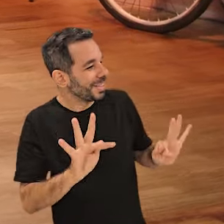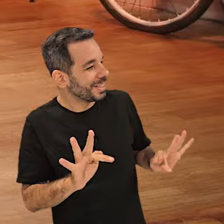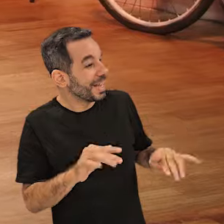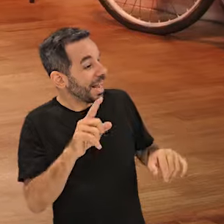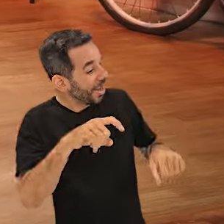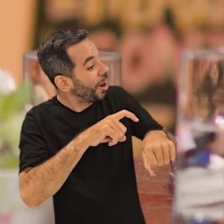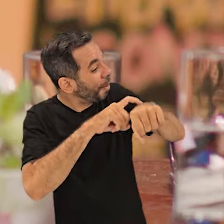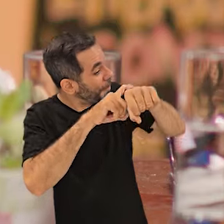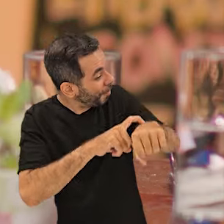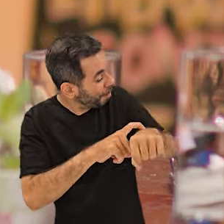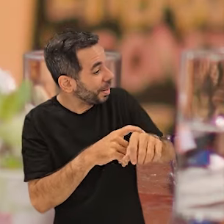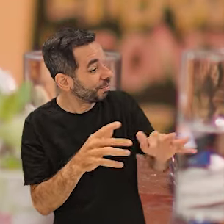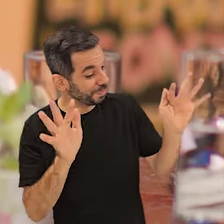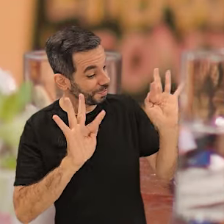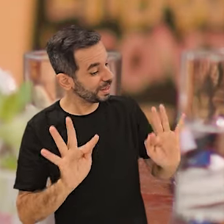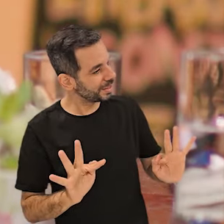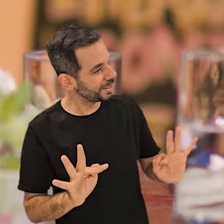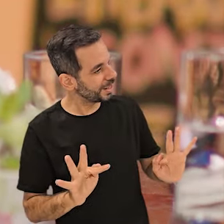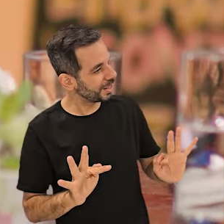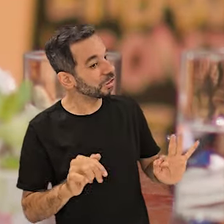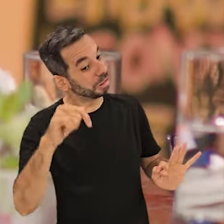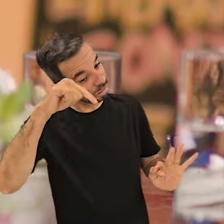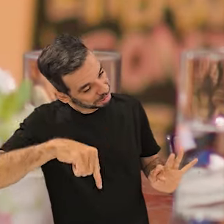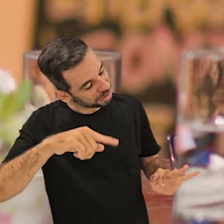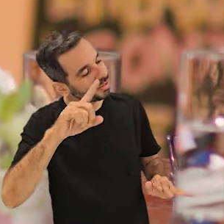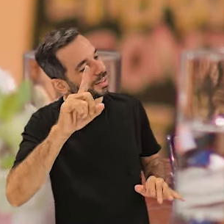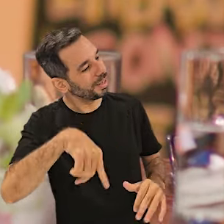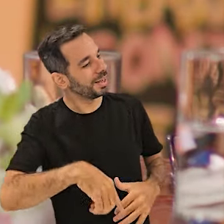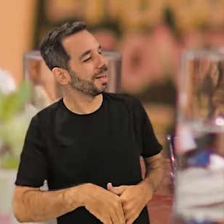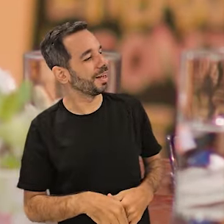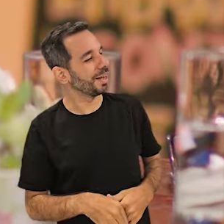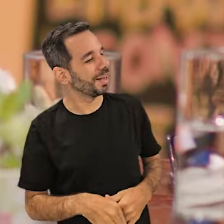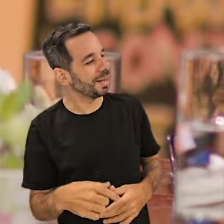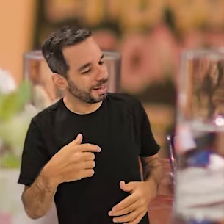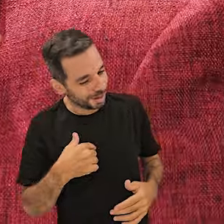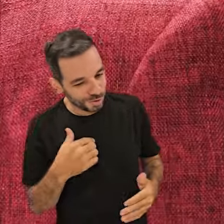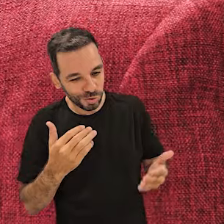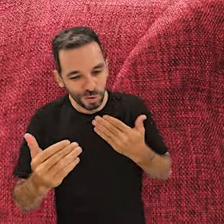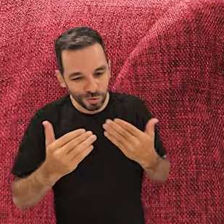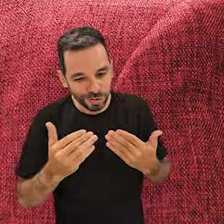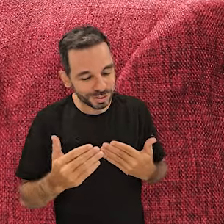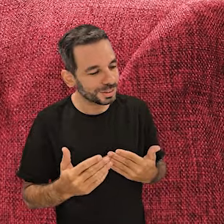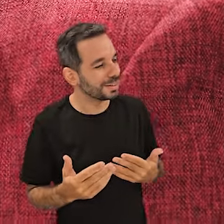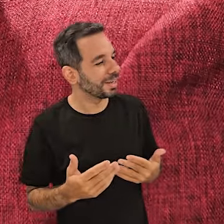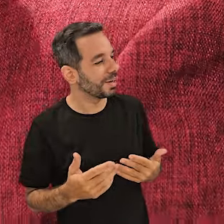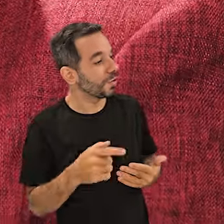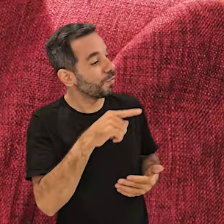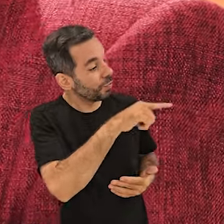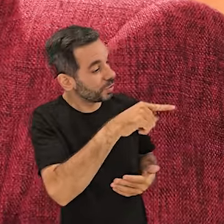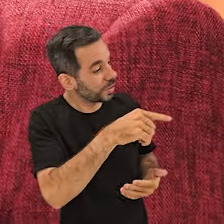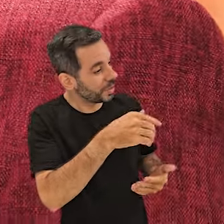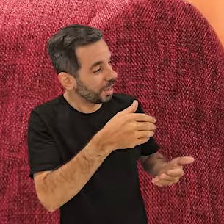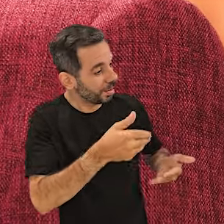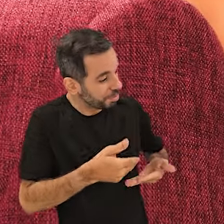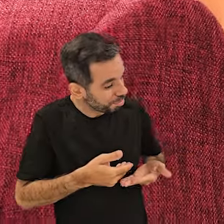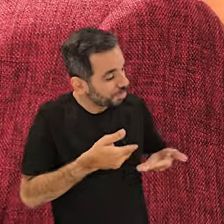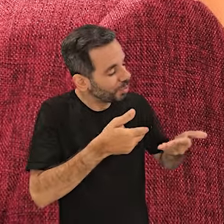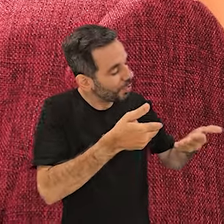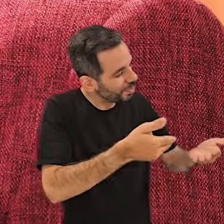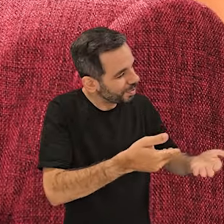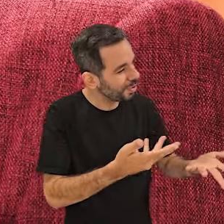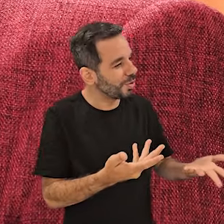vida é feita de vários momentos felizes, esse é um deles. Ao lado do maestro, ao seu lado, agradeço pela receptividade